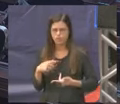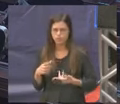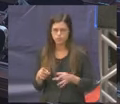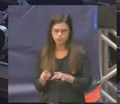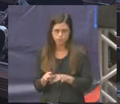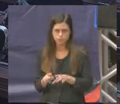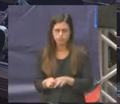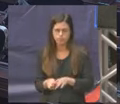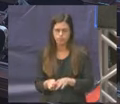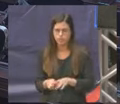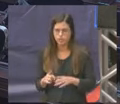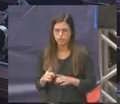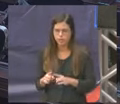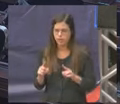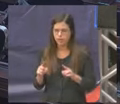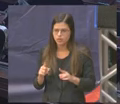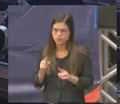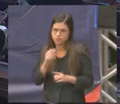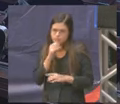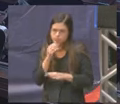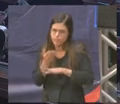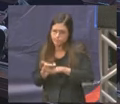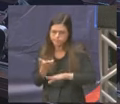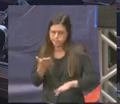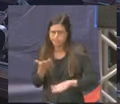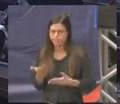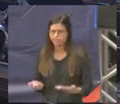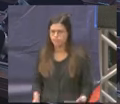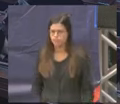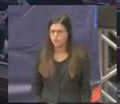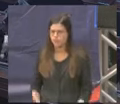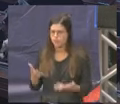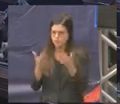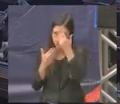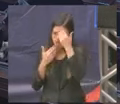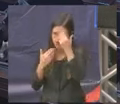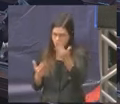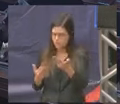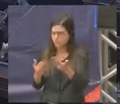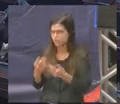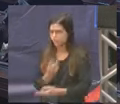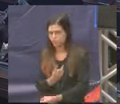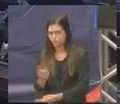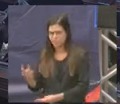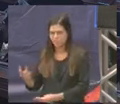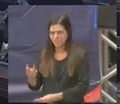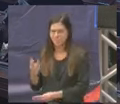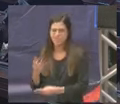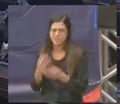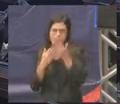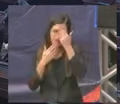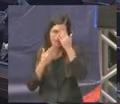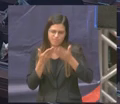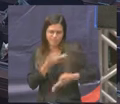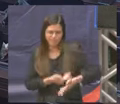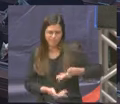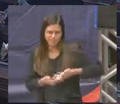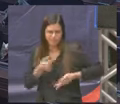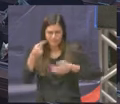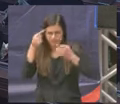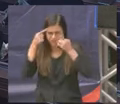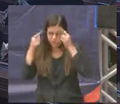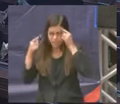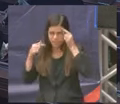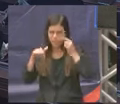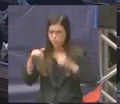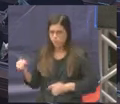tá? Mas o gap ainda é grande. Queria agradecer muito a Marcilene, ao Bruno, ao Vinícius. Obrigado pela troca de ideias. Acho que é extremamente